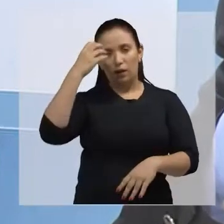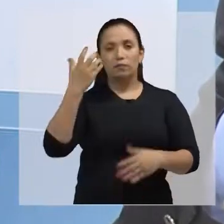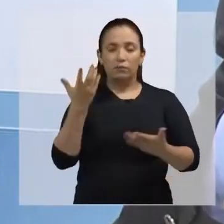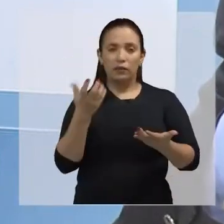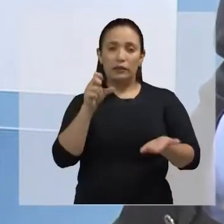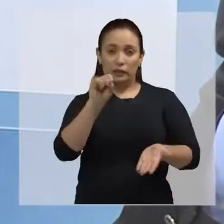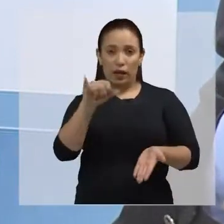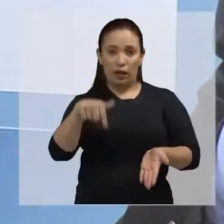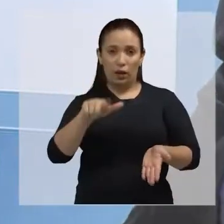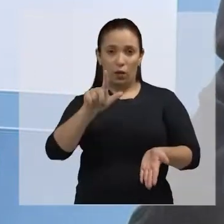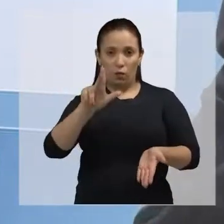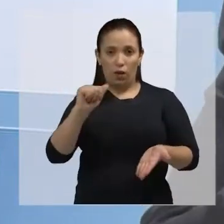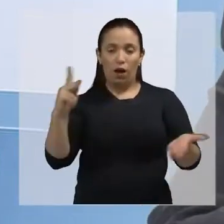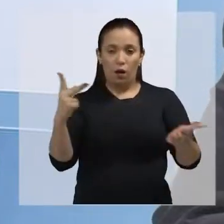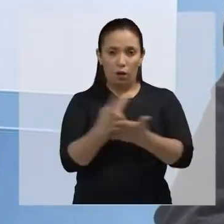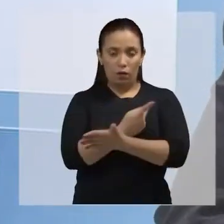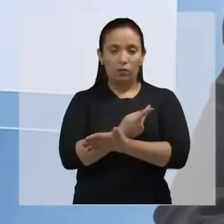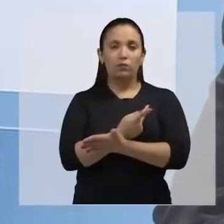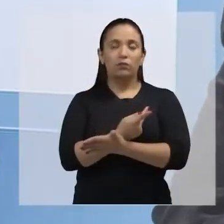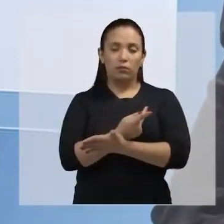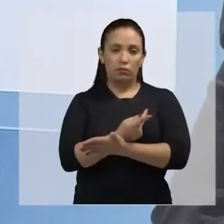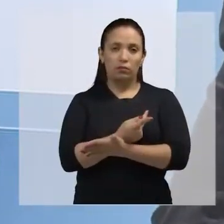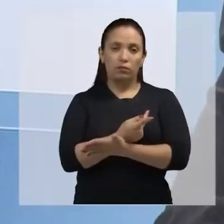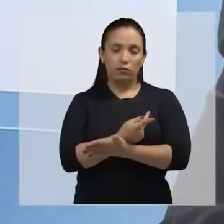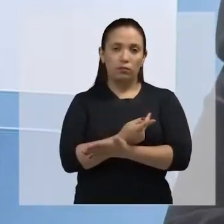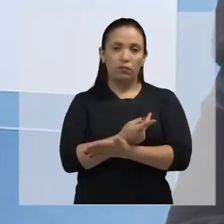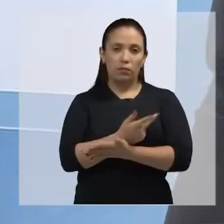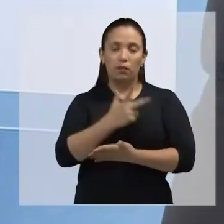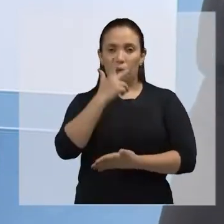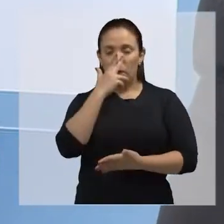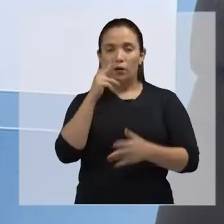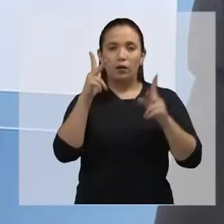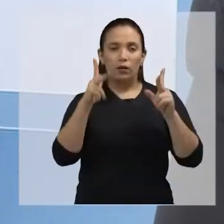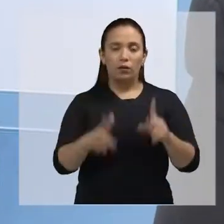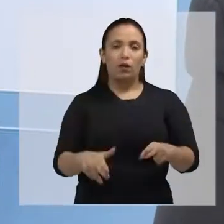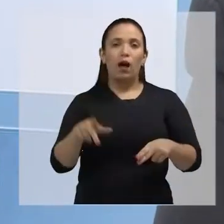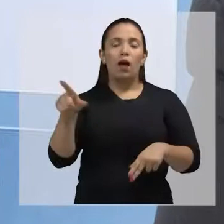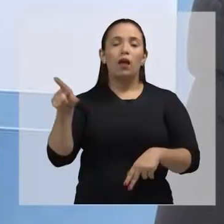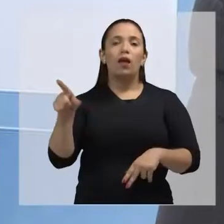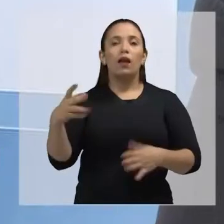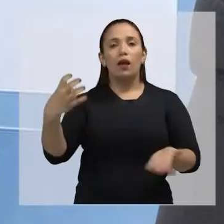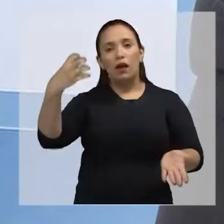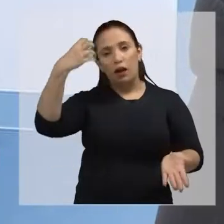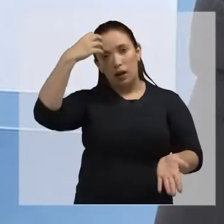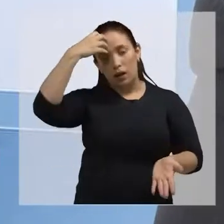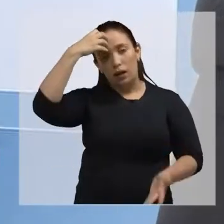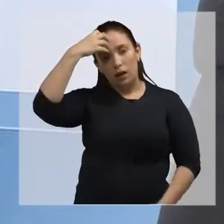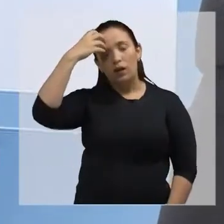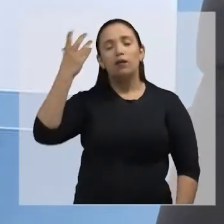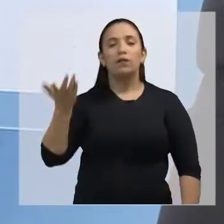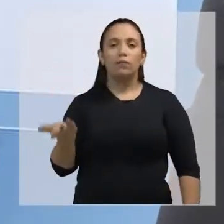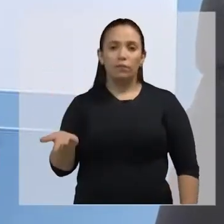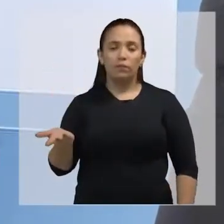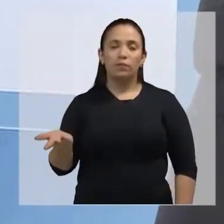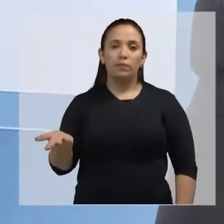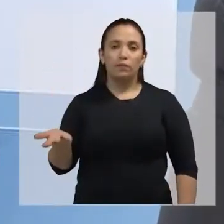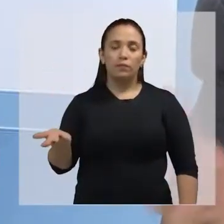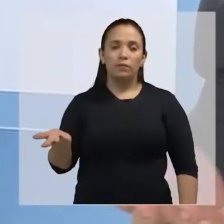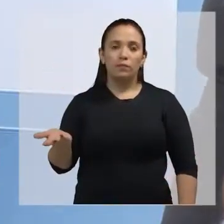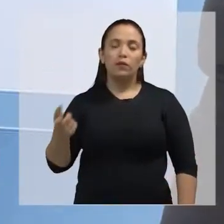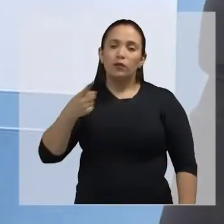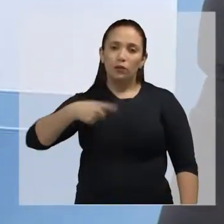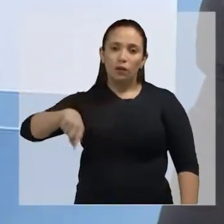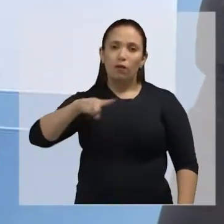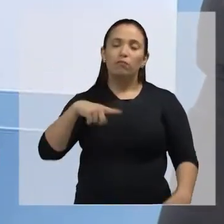acontecesse, eu não chamaria mais o presidente Lula de presidente Lula, nem ex-presidente. Eu chamaria meu rei. E todos